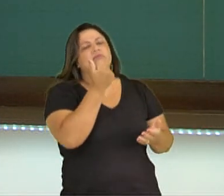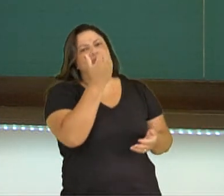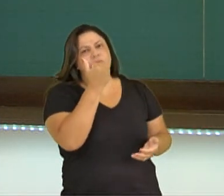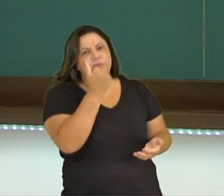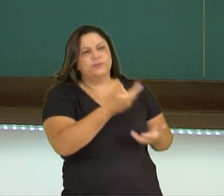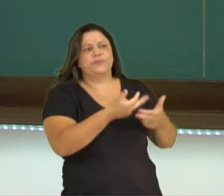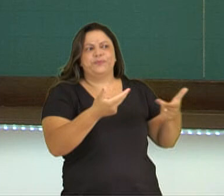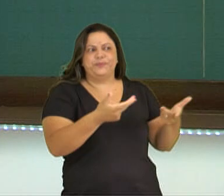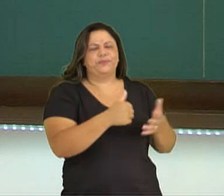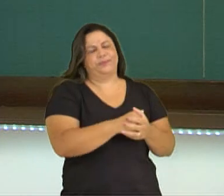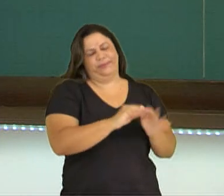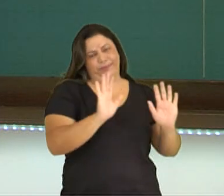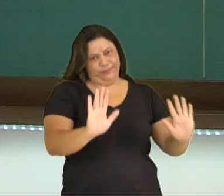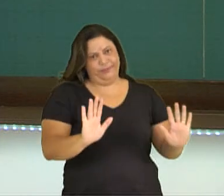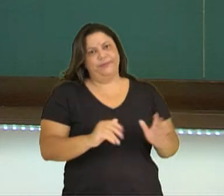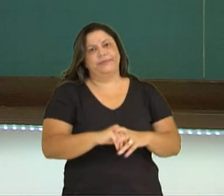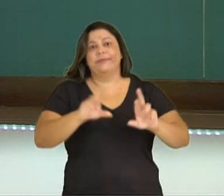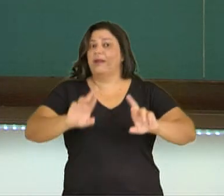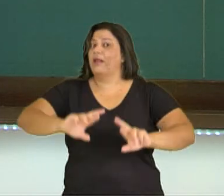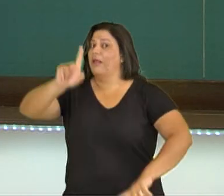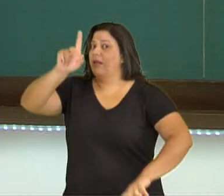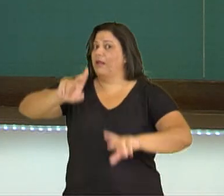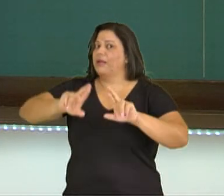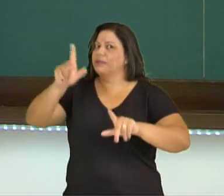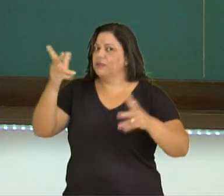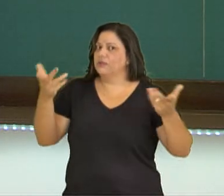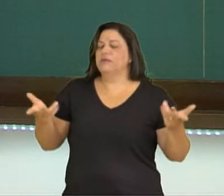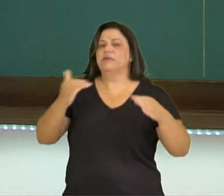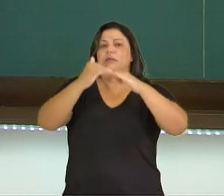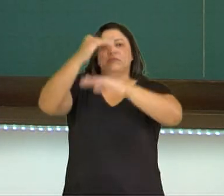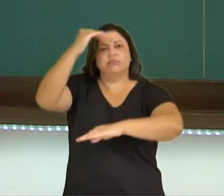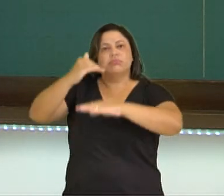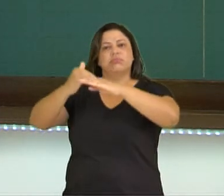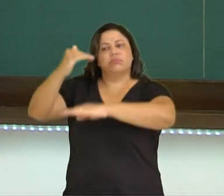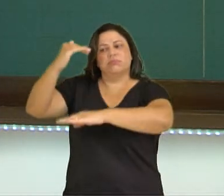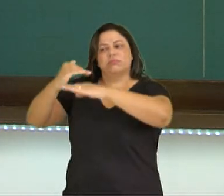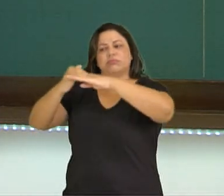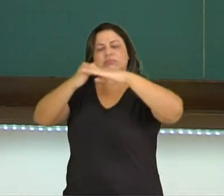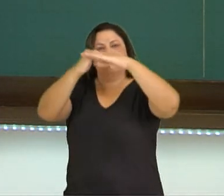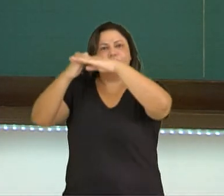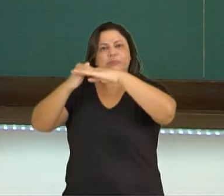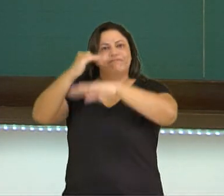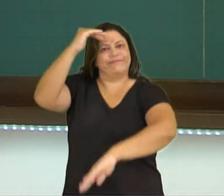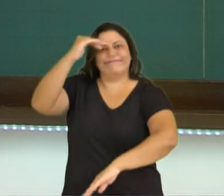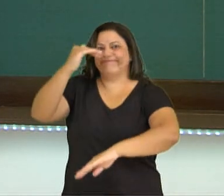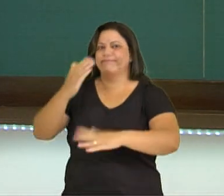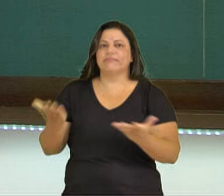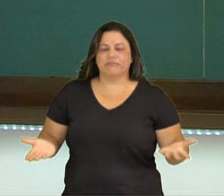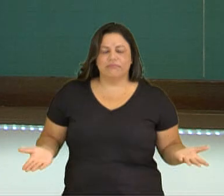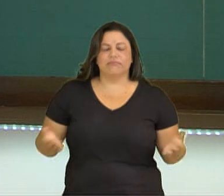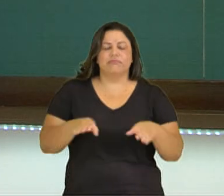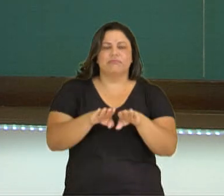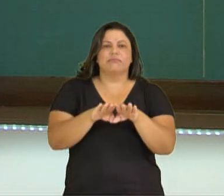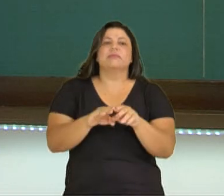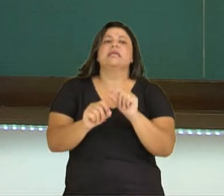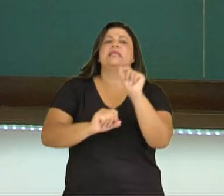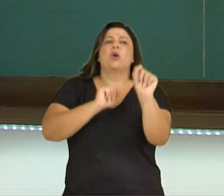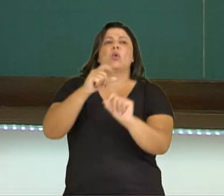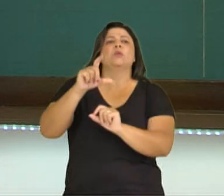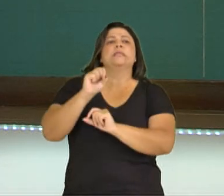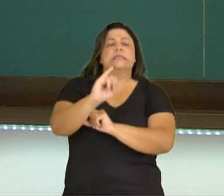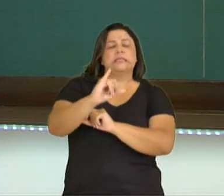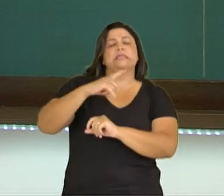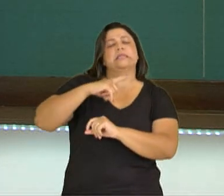Então, essas diferenças a gente diz que é diferença de poder aquisitivo. Se existe